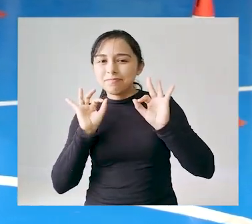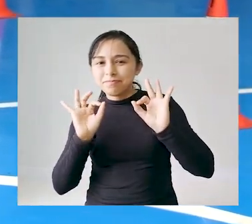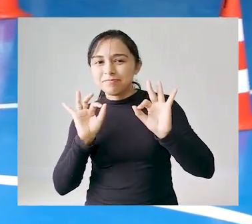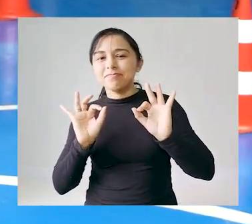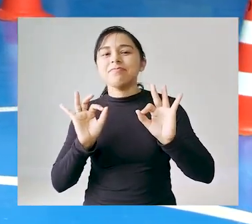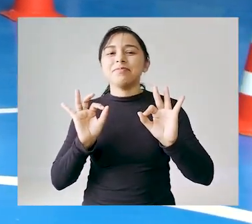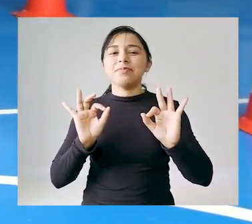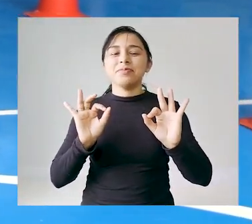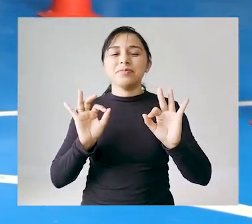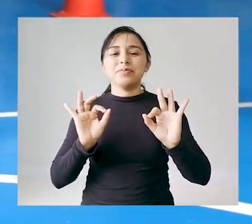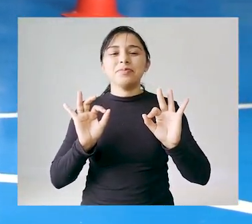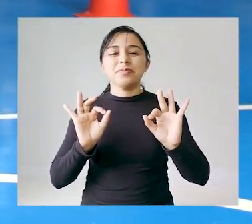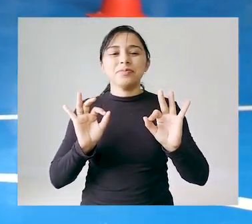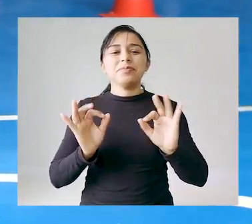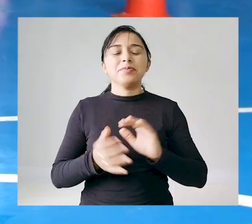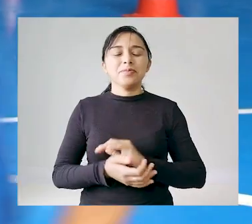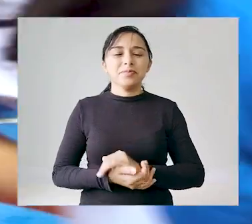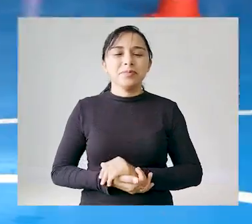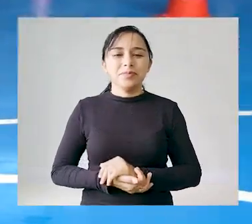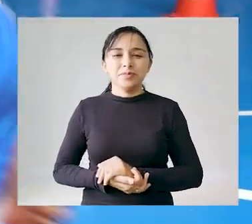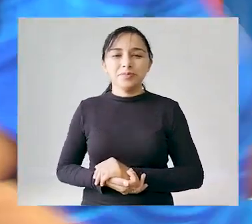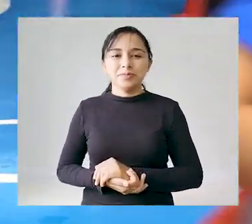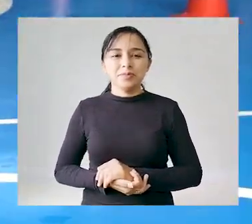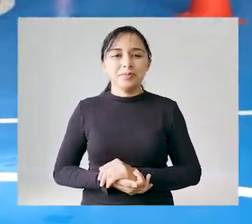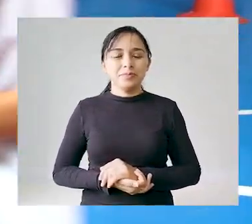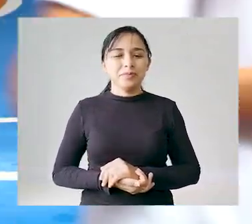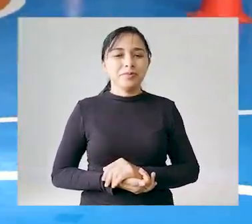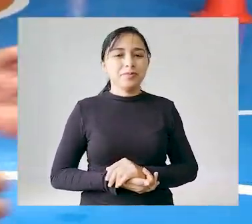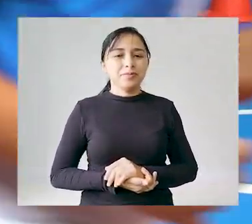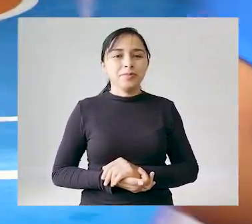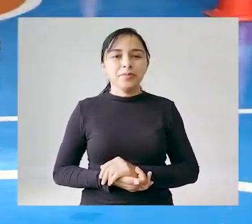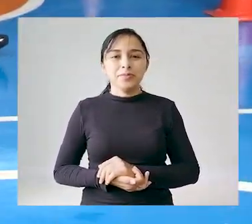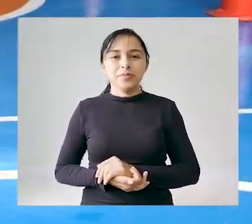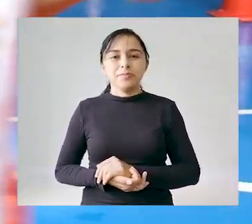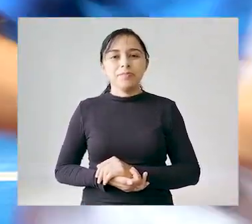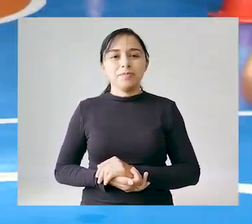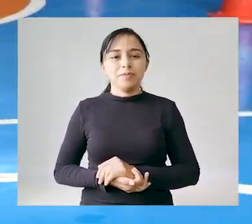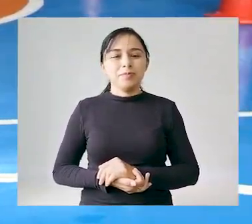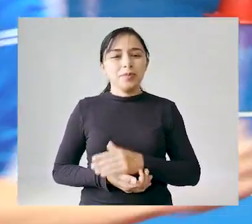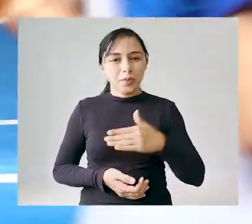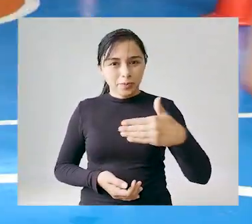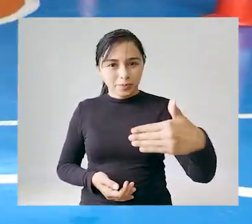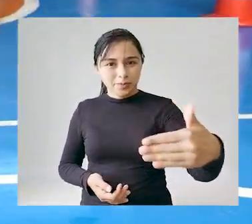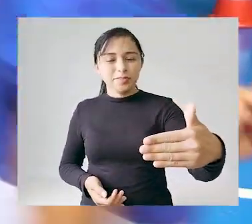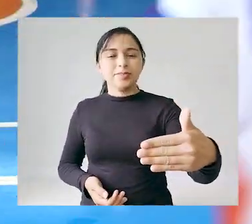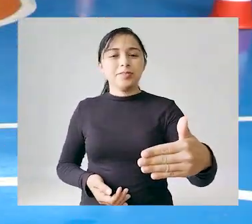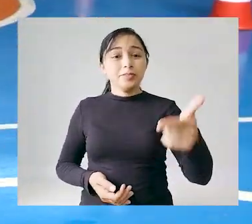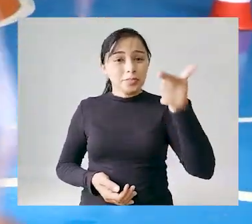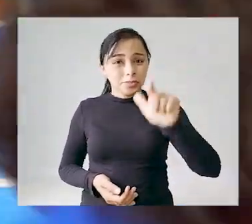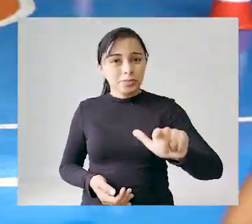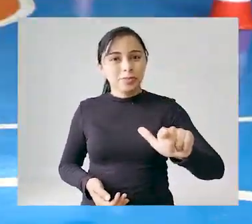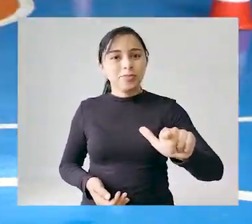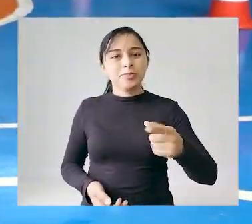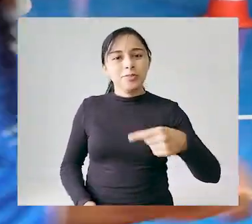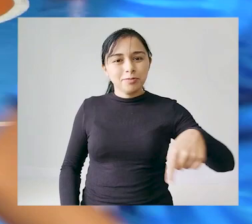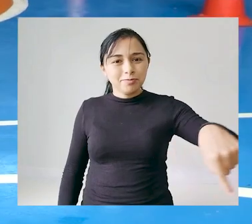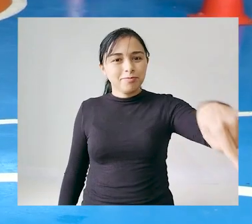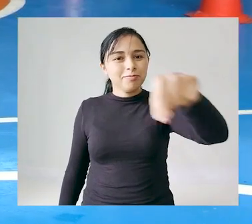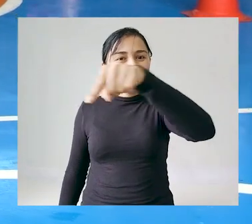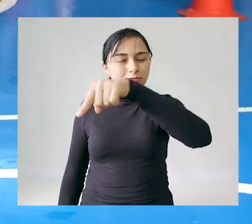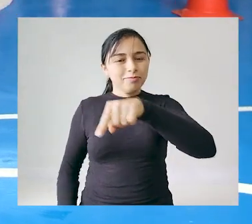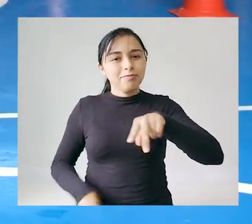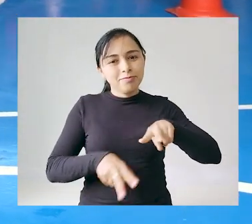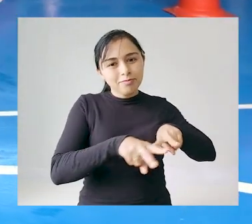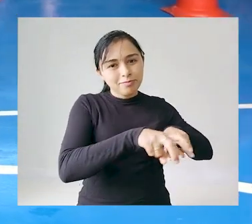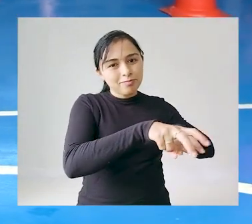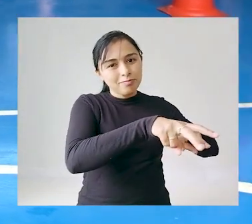Excelente, galera, excelente nosso aquecimento, muito bom. Vamos lá, vamos lá. Mais uma voltinha para a gente terminar de